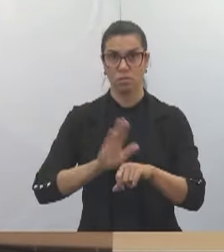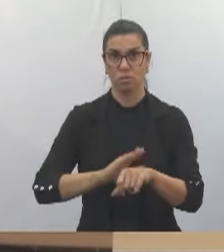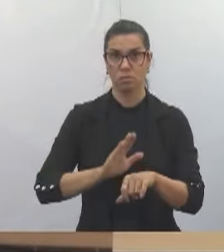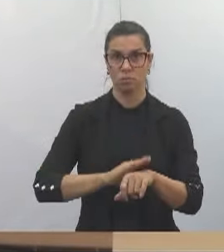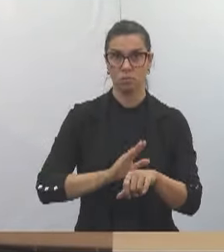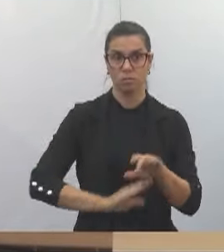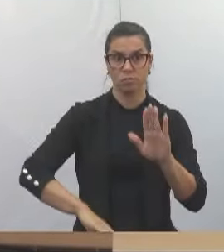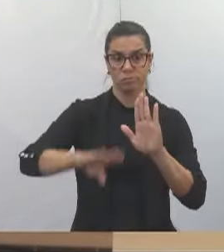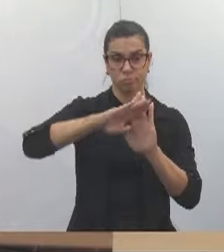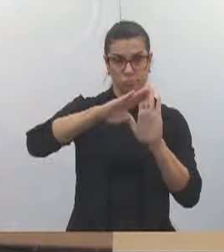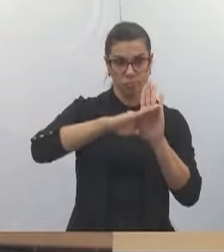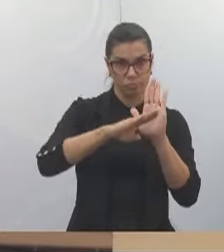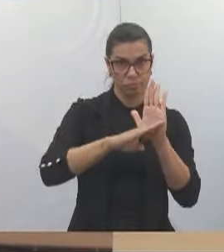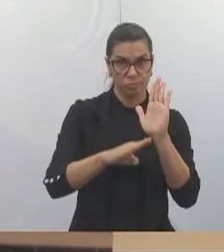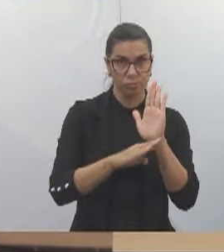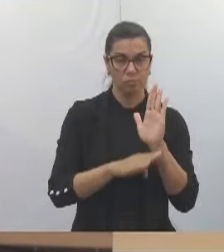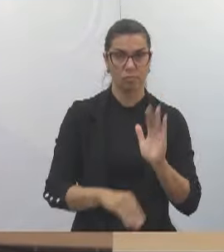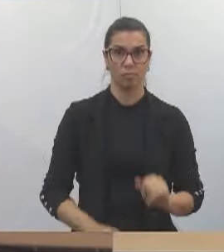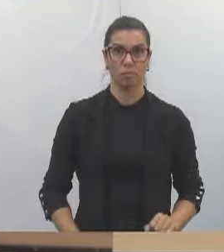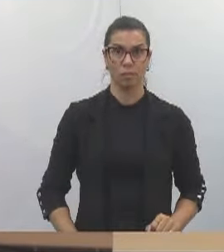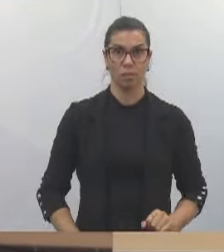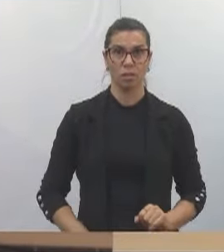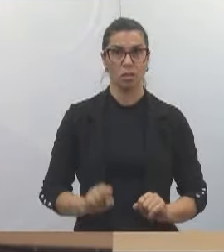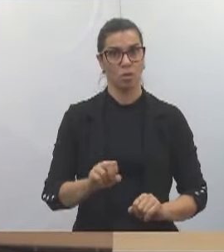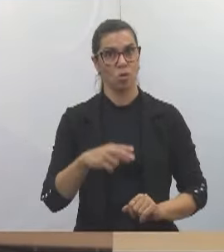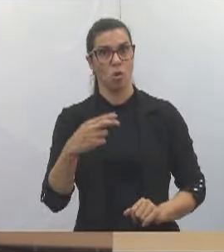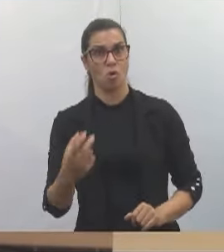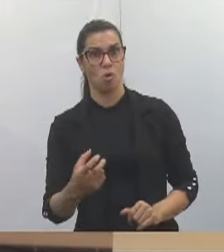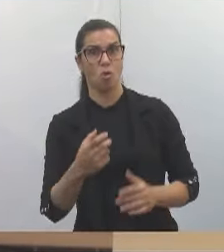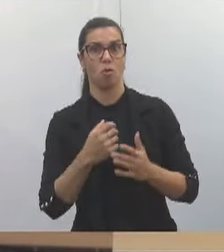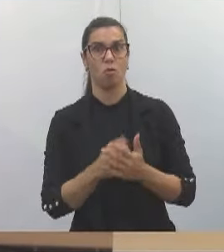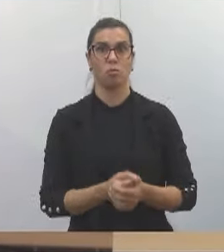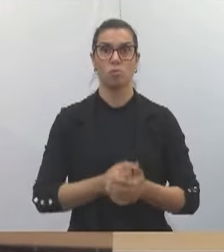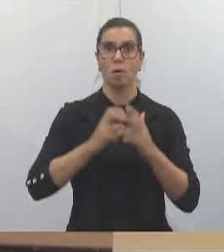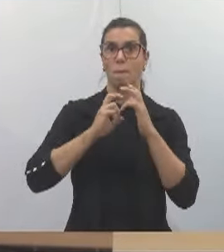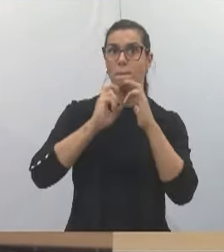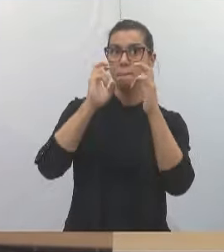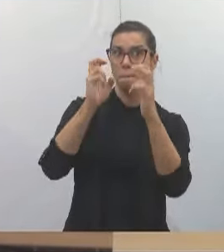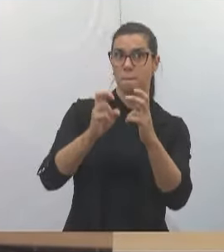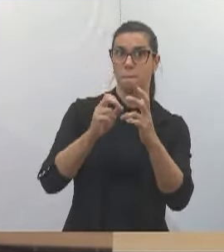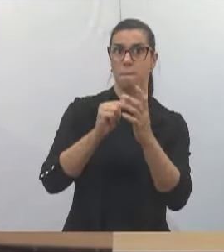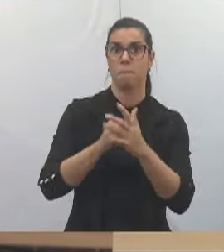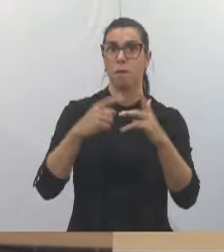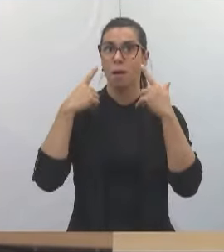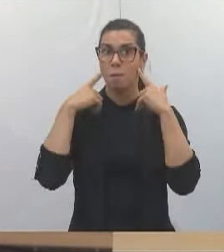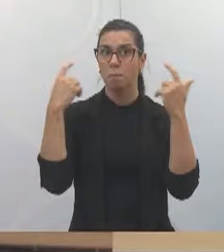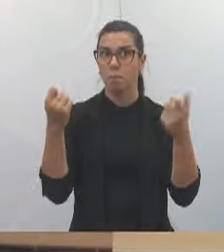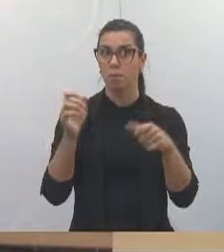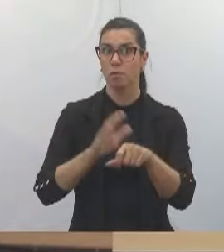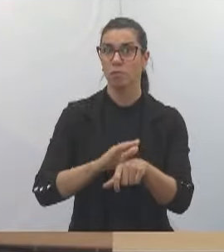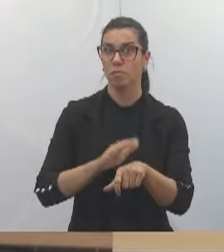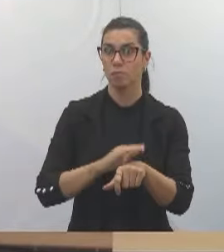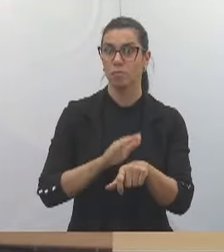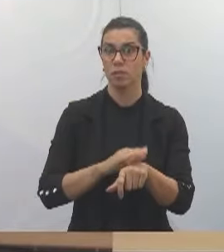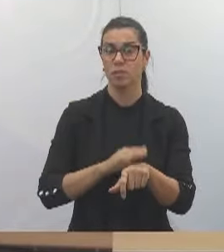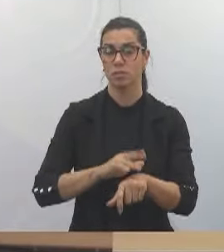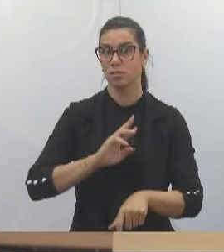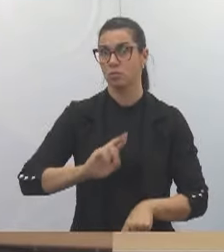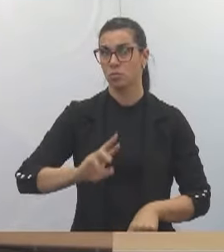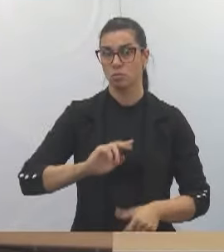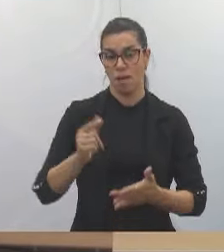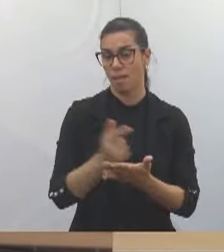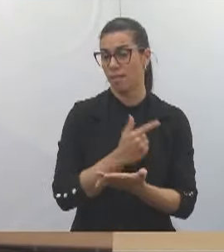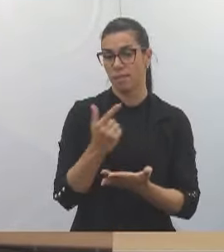24 horas por dia ou que late o dia inteiro incomodando o seu vizinho. Então, não é a cartilha do bom tutor. E quando você